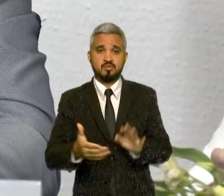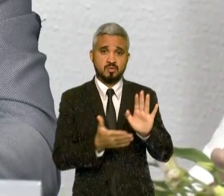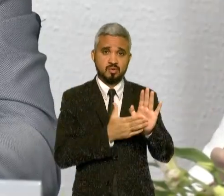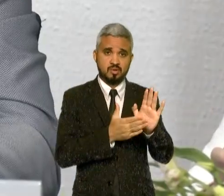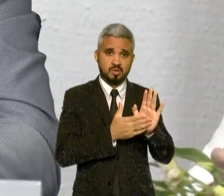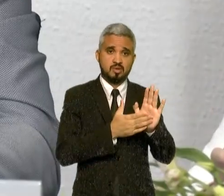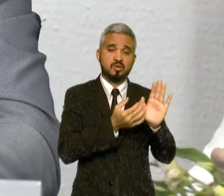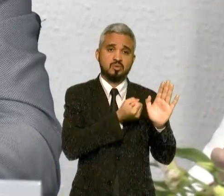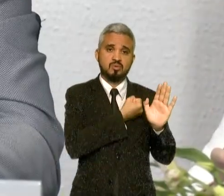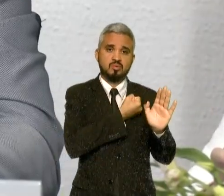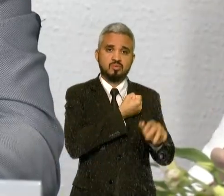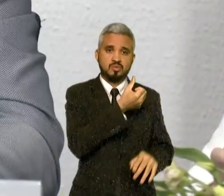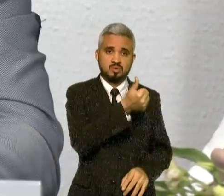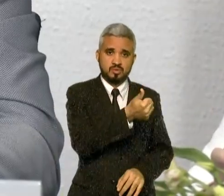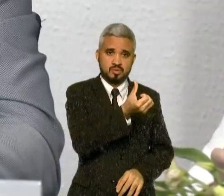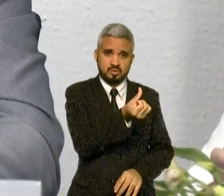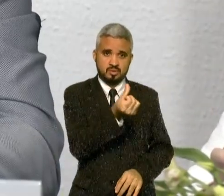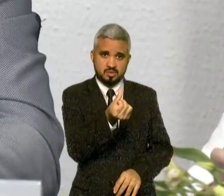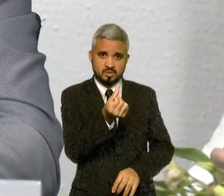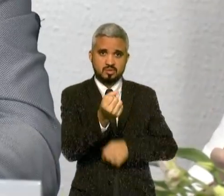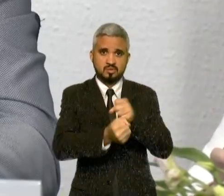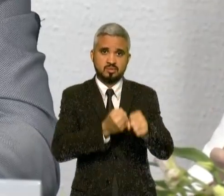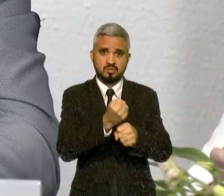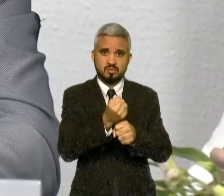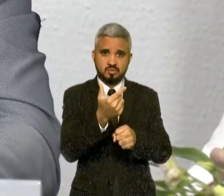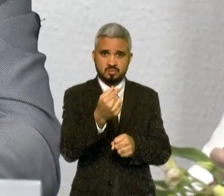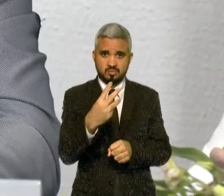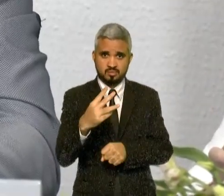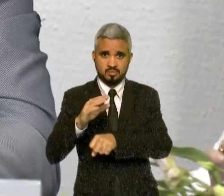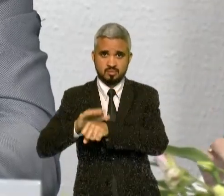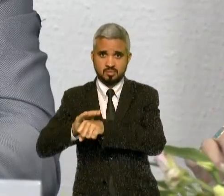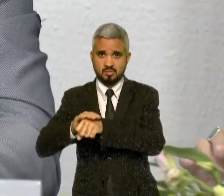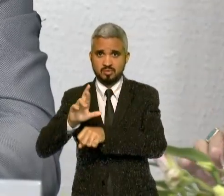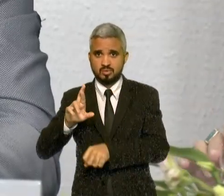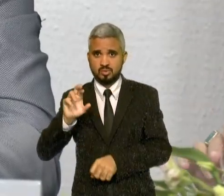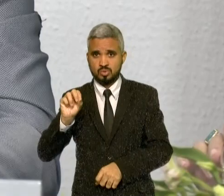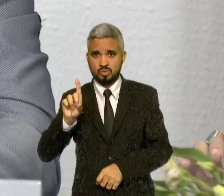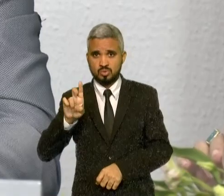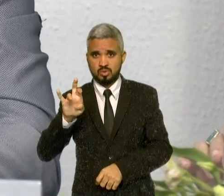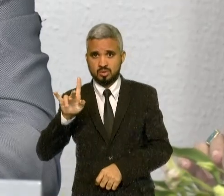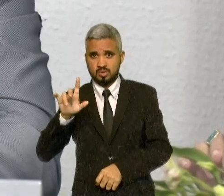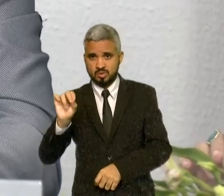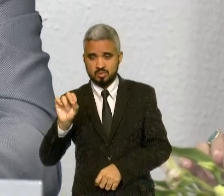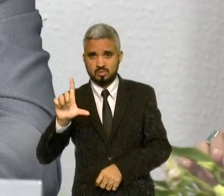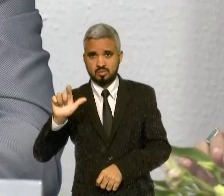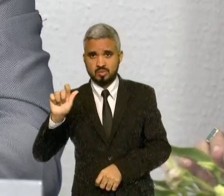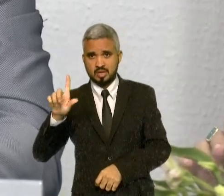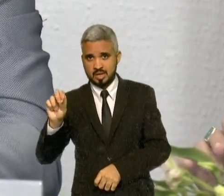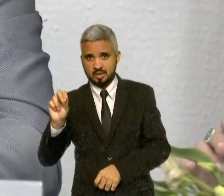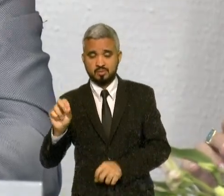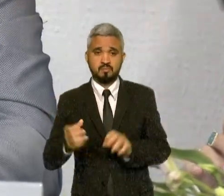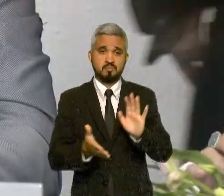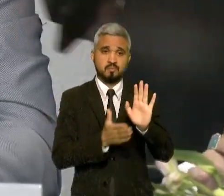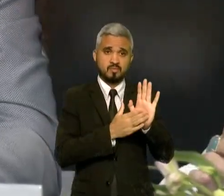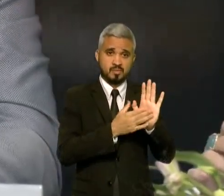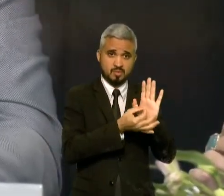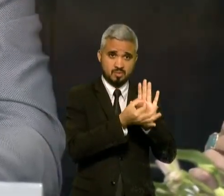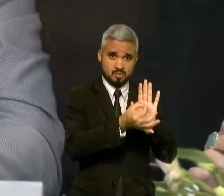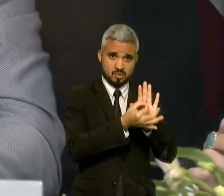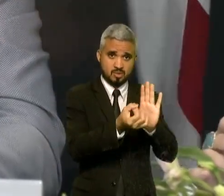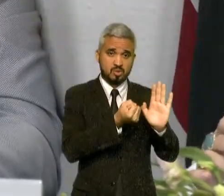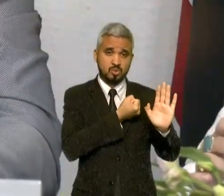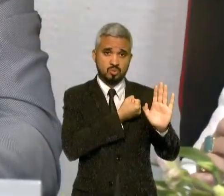número 166/2023, de autoria do deputado Rodrigo Lago. Indicações, senhora presidente. Indicação de número